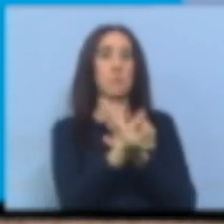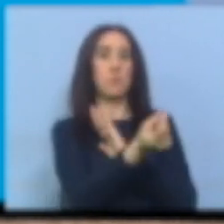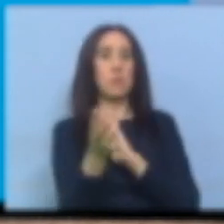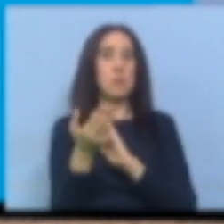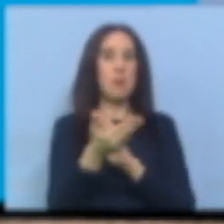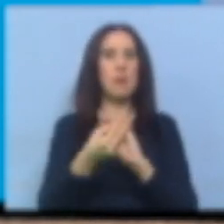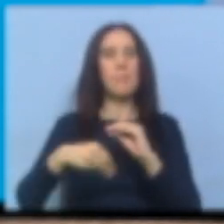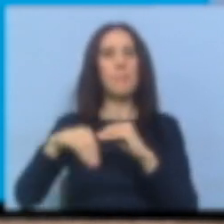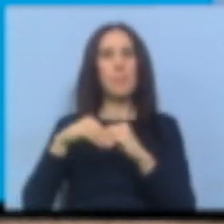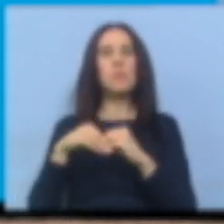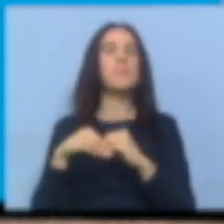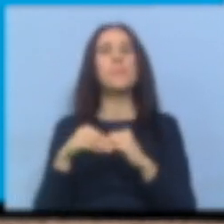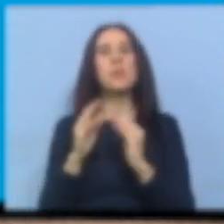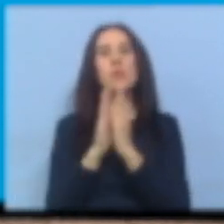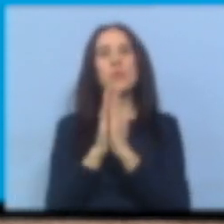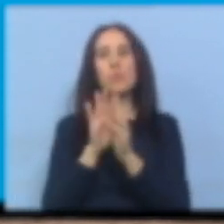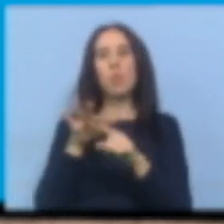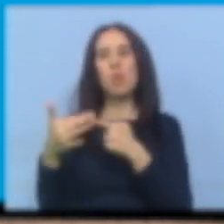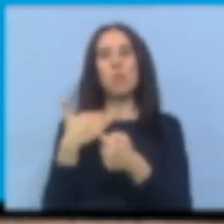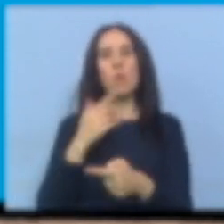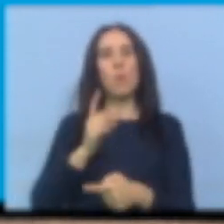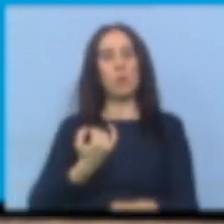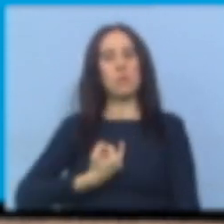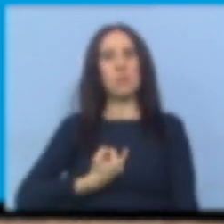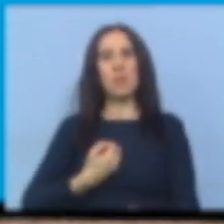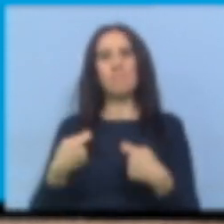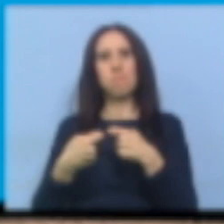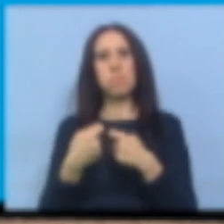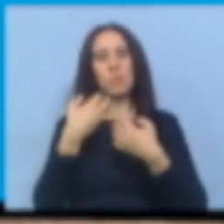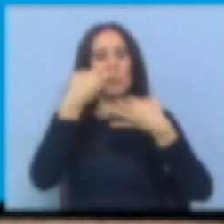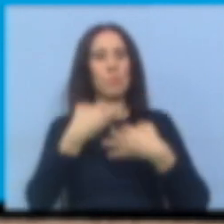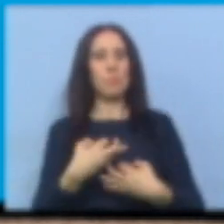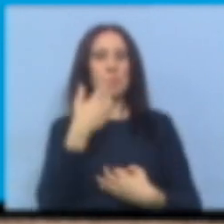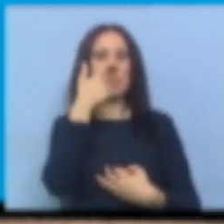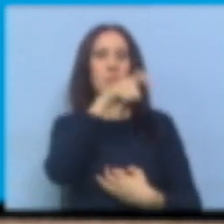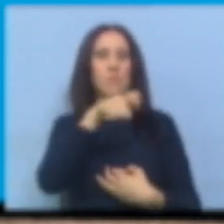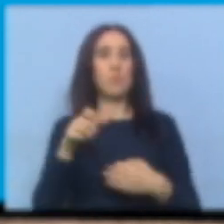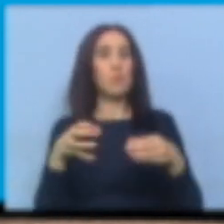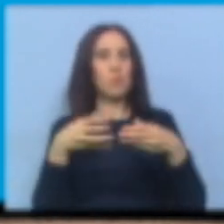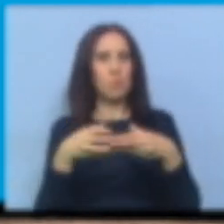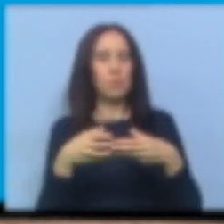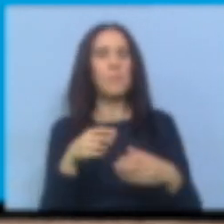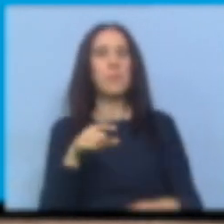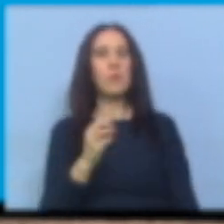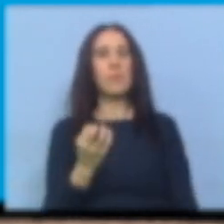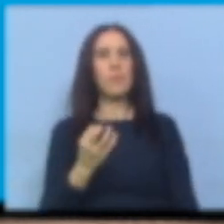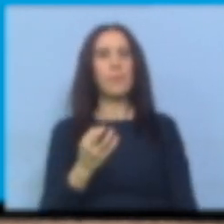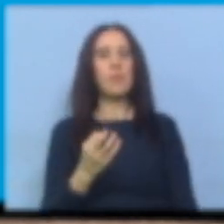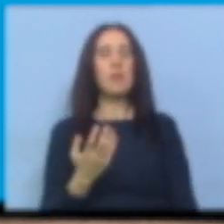quer o impacto que as dimensões religiosas da identidade têm no comportamento dos indivíduos e grupos. E, neste